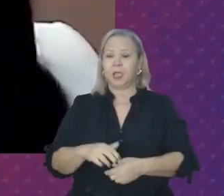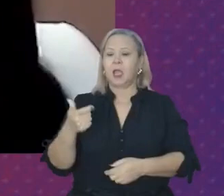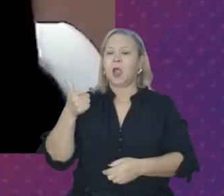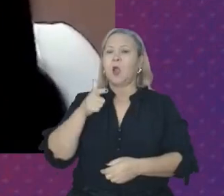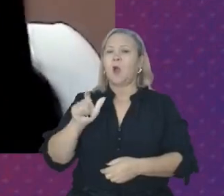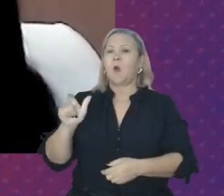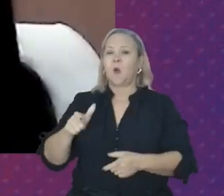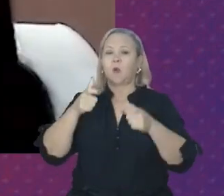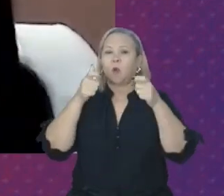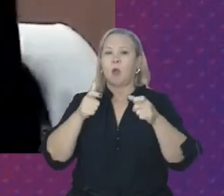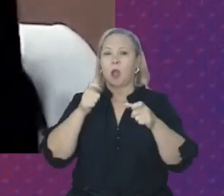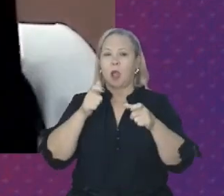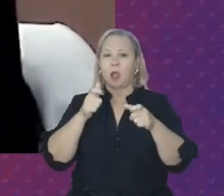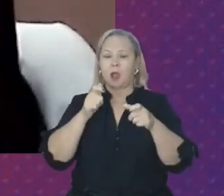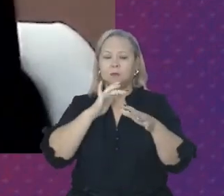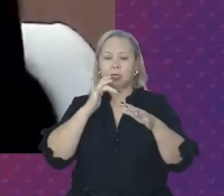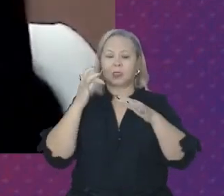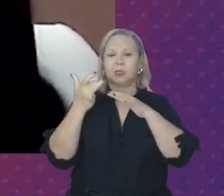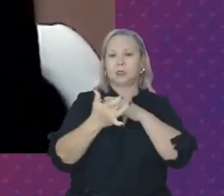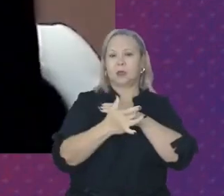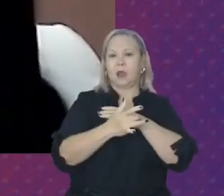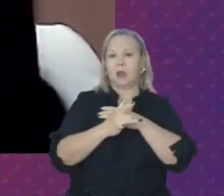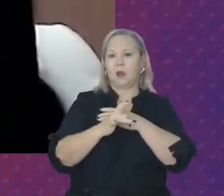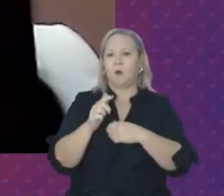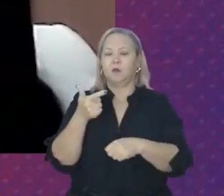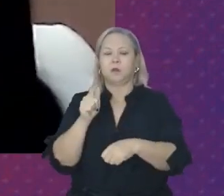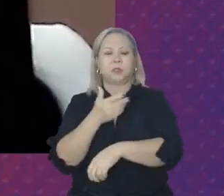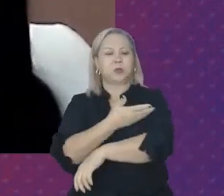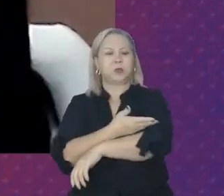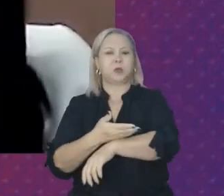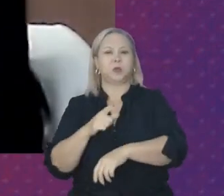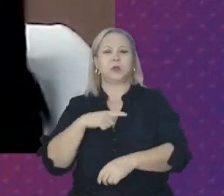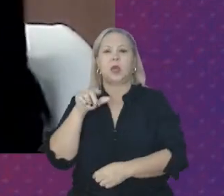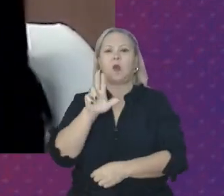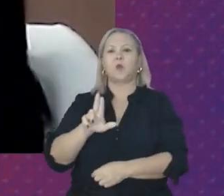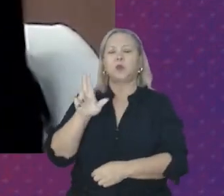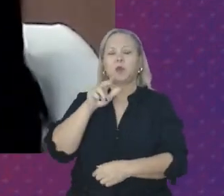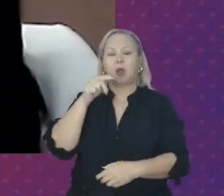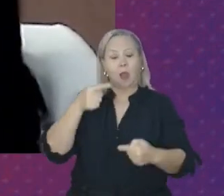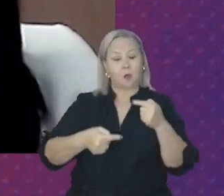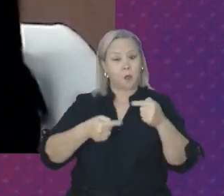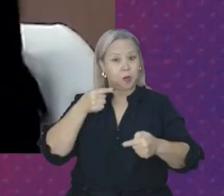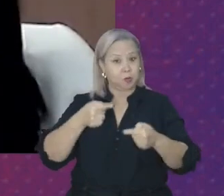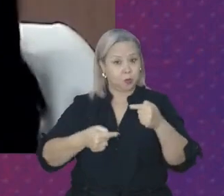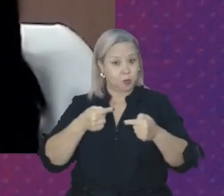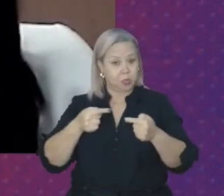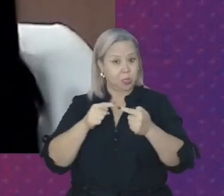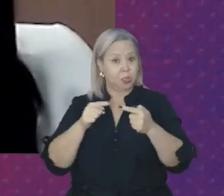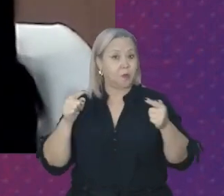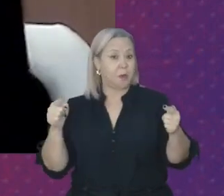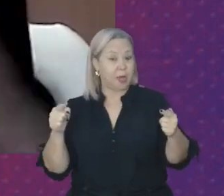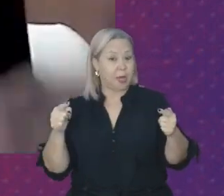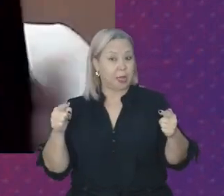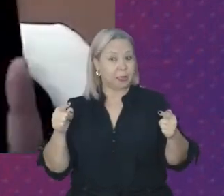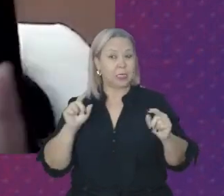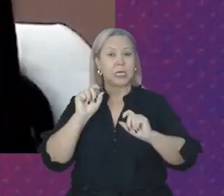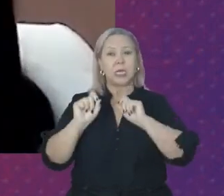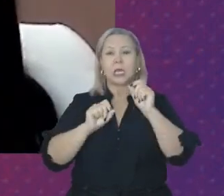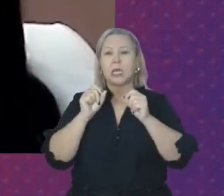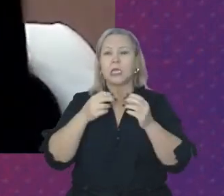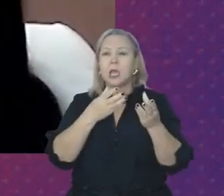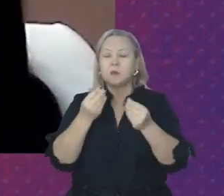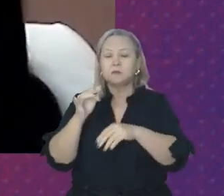espaço da rede social que não costuma ser tão bem utilizado pelos políticos, mas que é